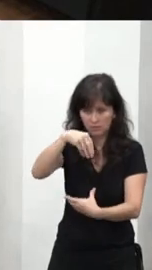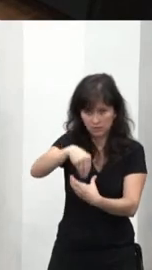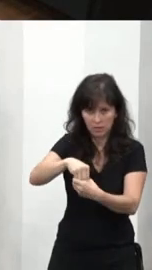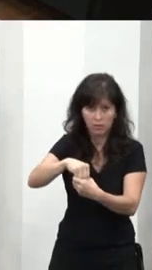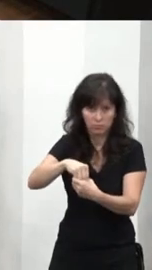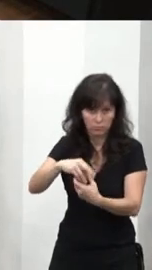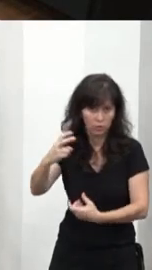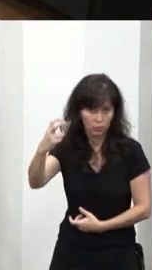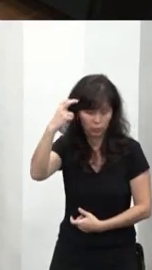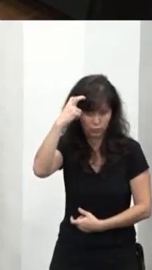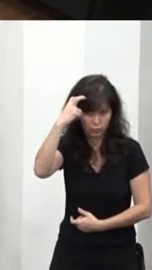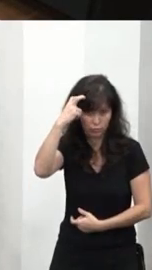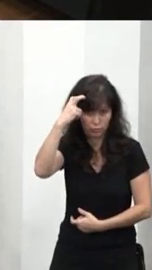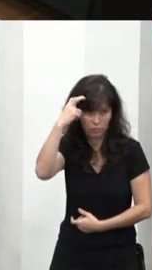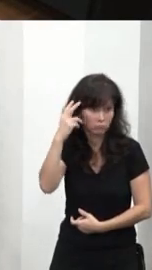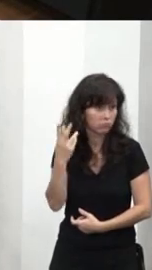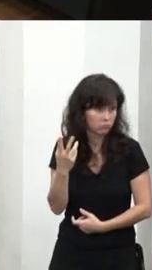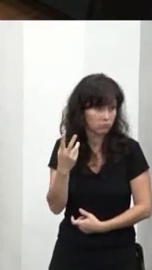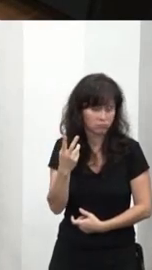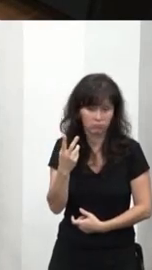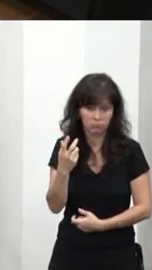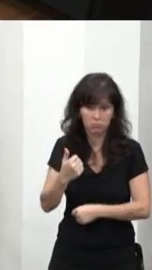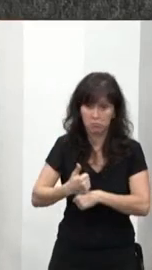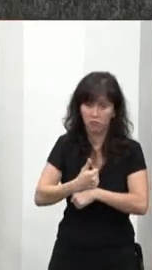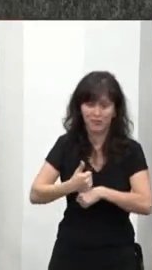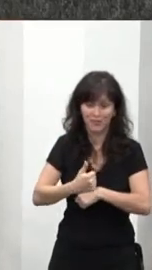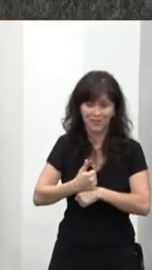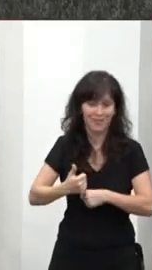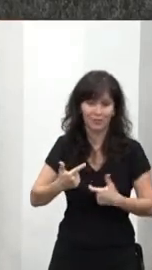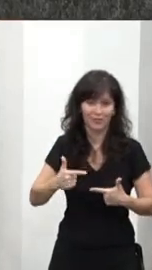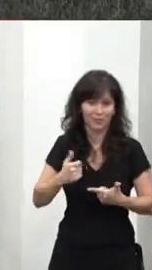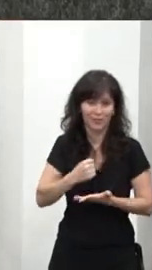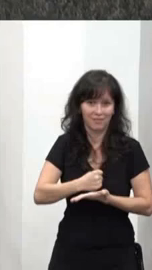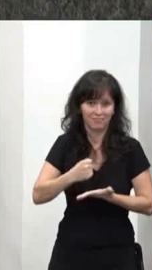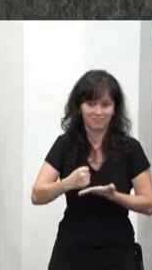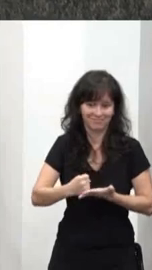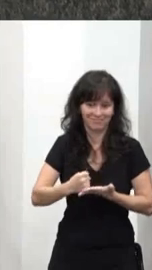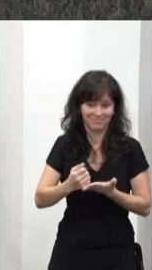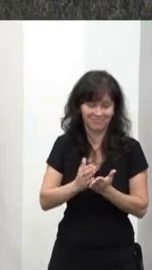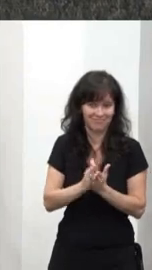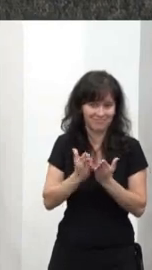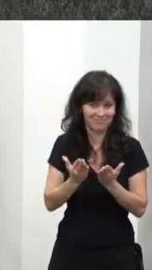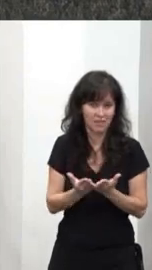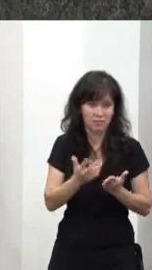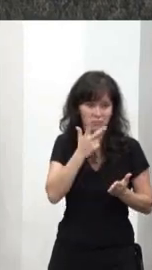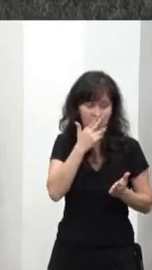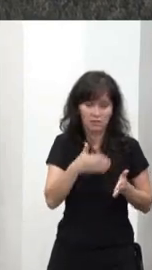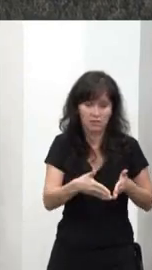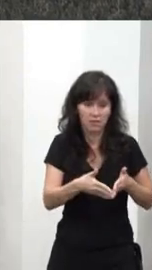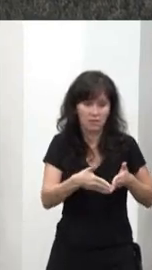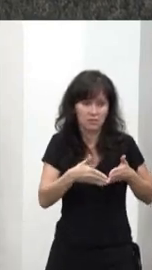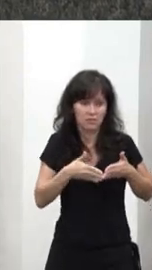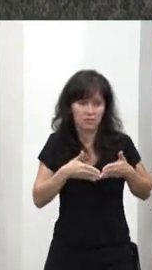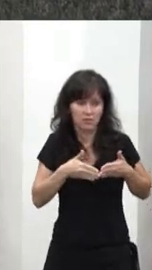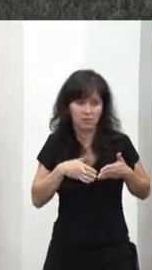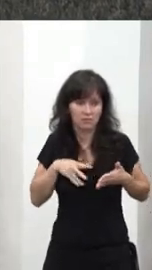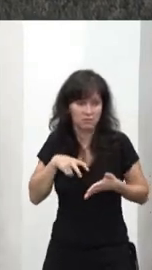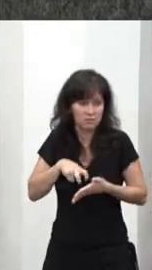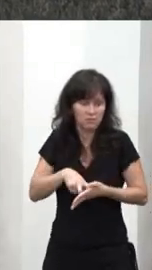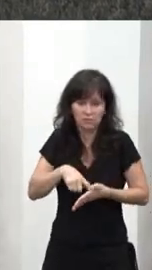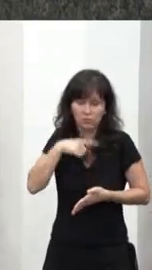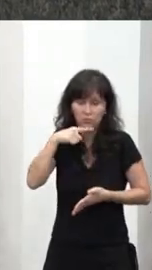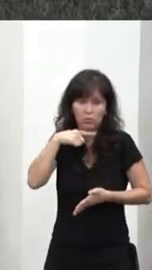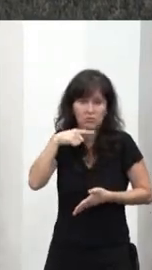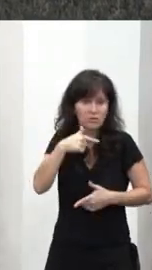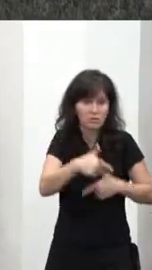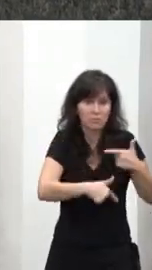exemplo é isso profissionais liberais como tudo né você fica a licença é Com licença punitiva que você não consegue trabalhar e